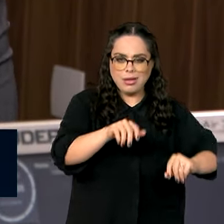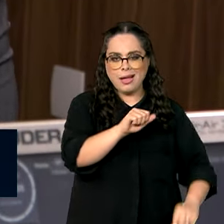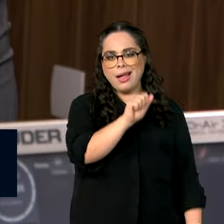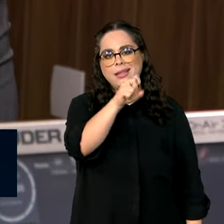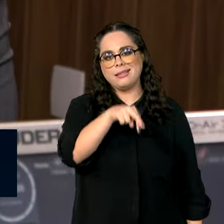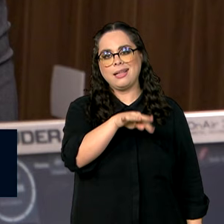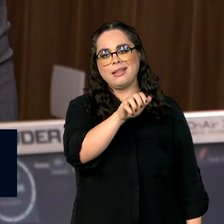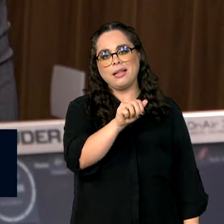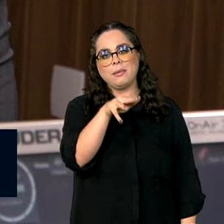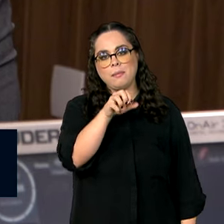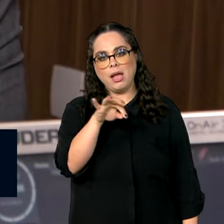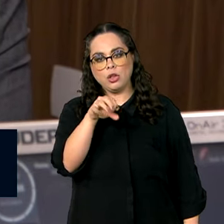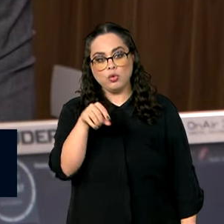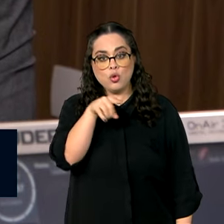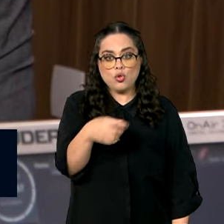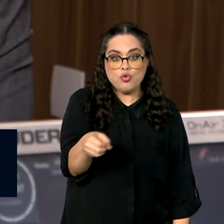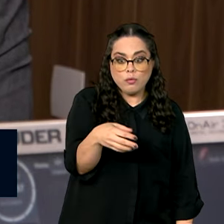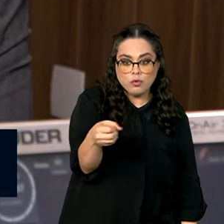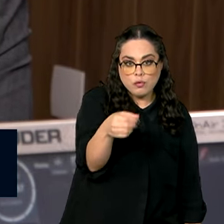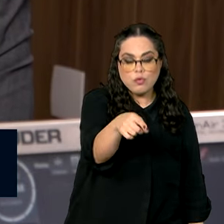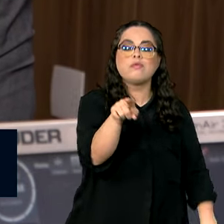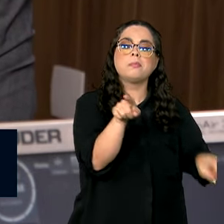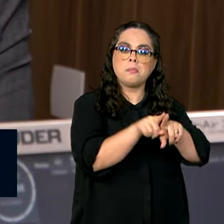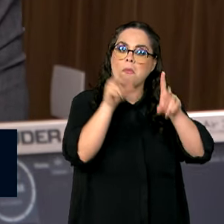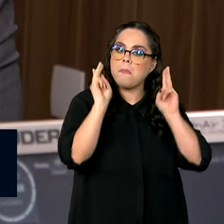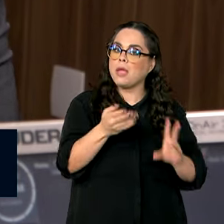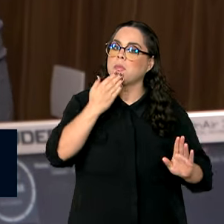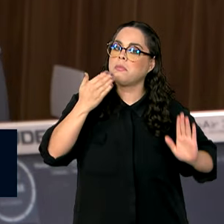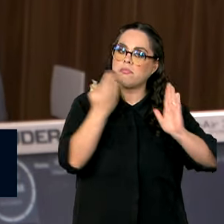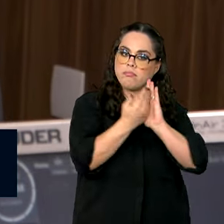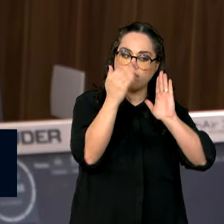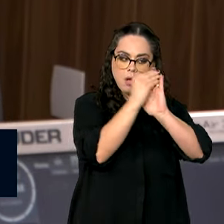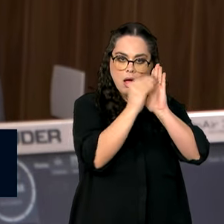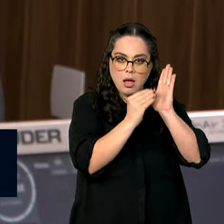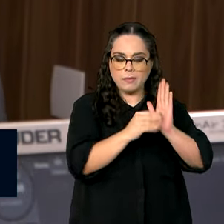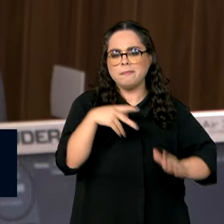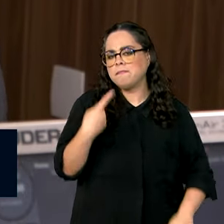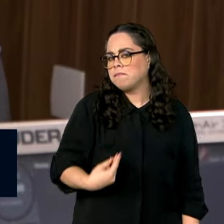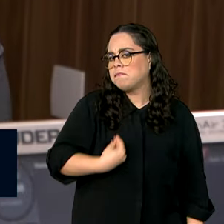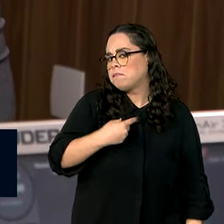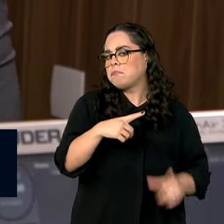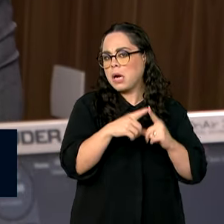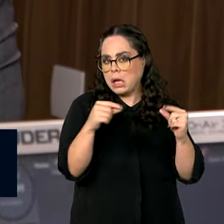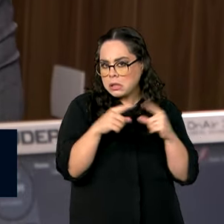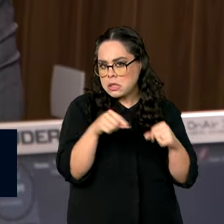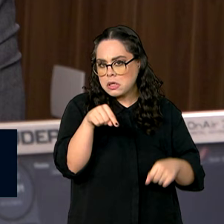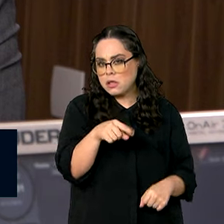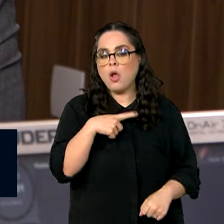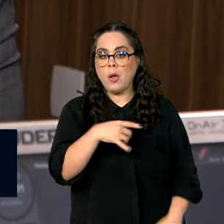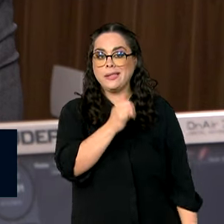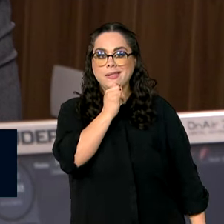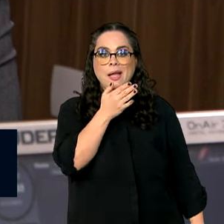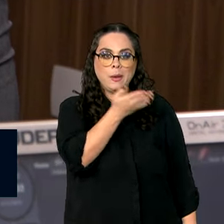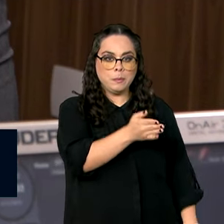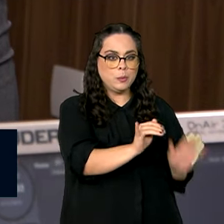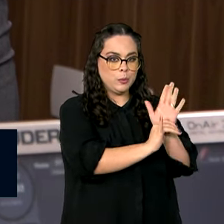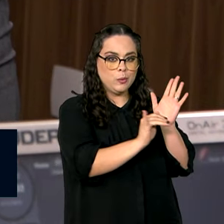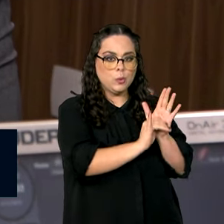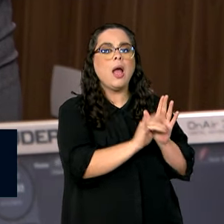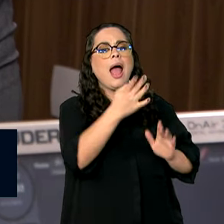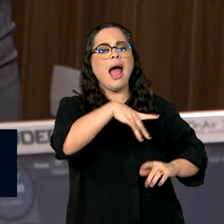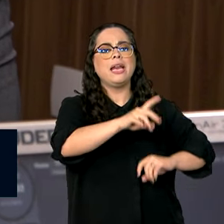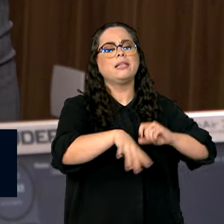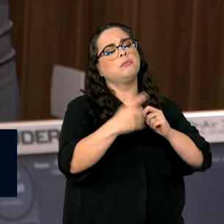então onde há novos assentamentos também tem essa demanda aqui por exemplo no distrito federal posso te dar o exemplo a comunidade do Sol